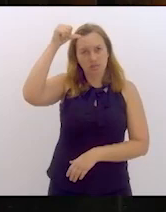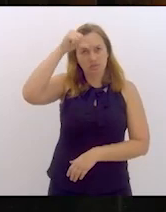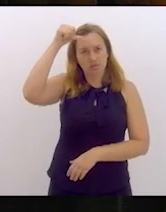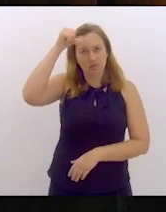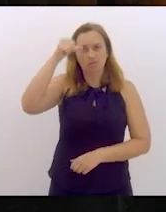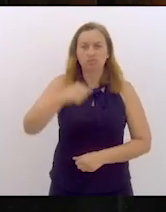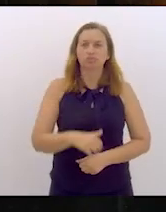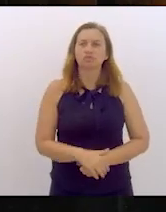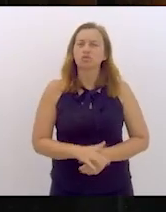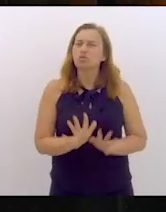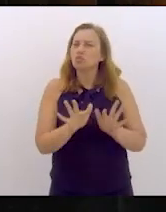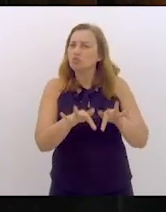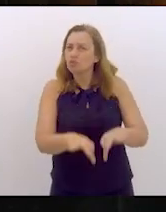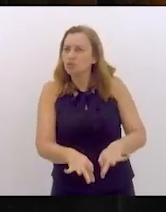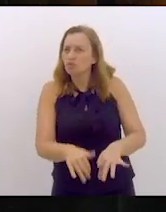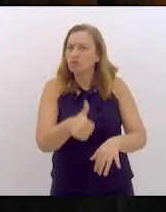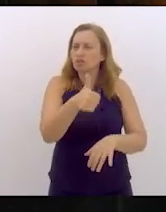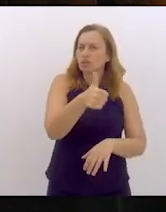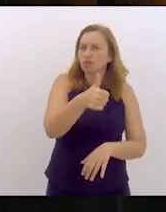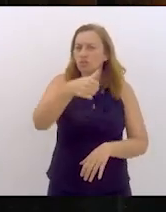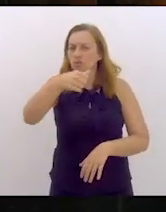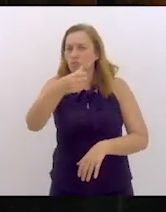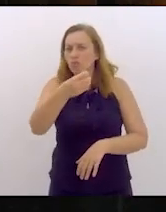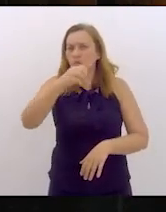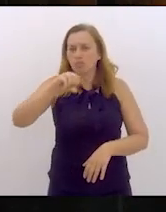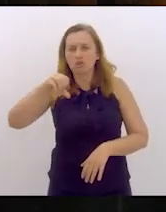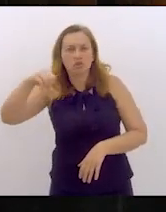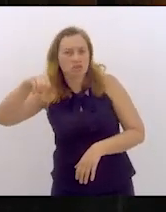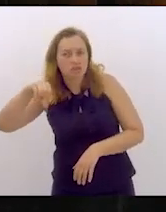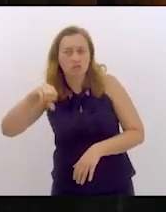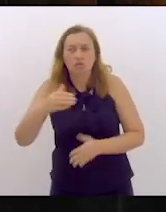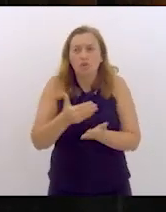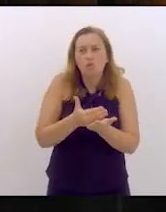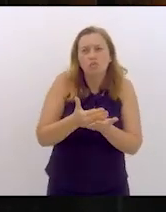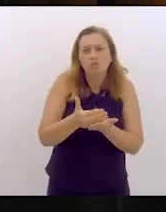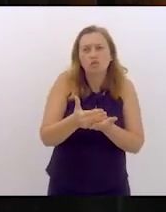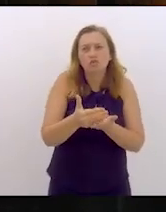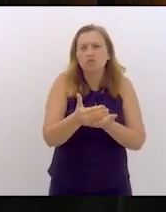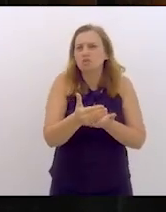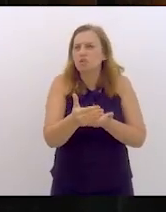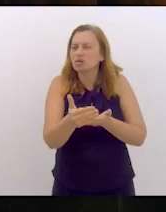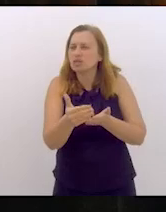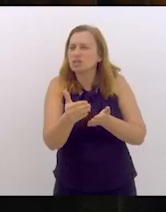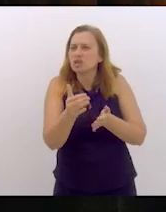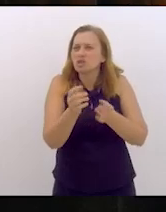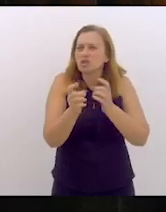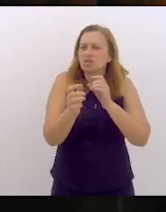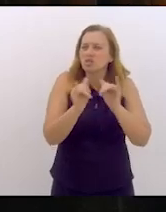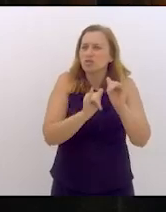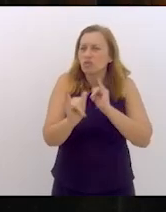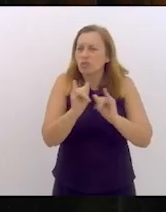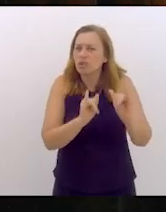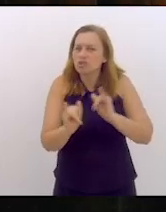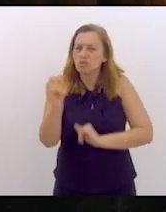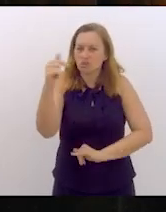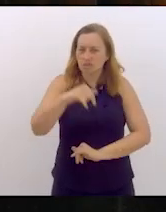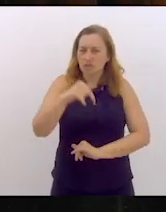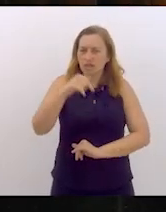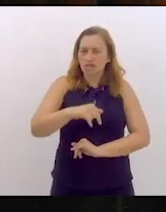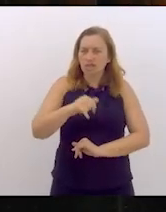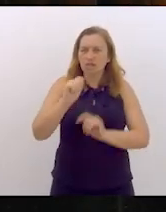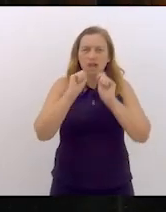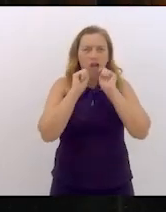Castro no final de 19 começou a ter burburinhos aqui na Assembleia